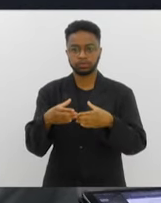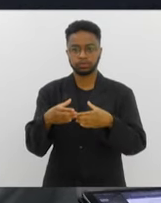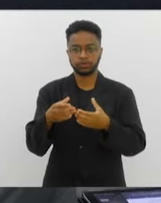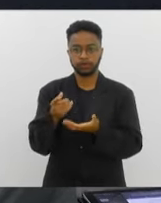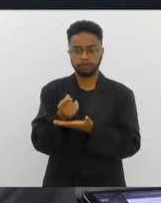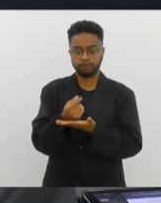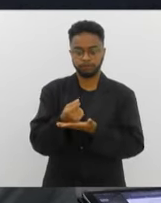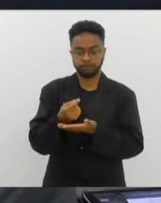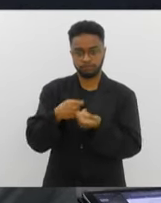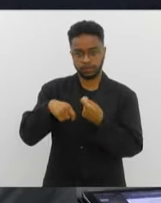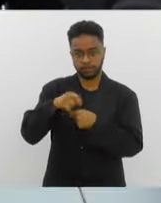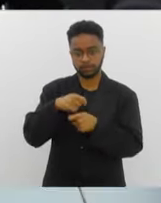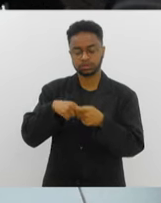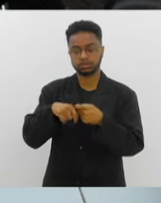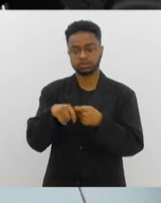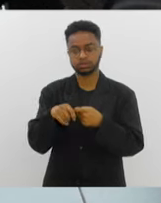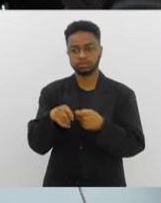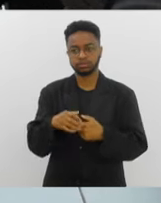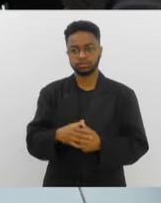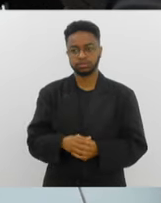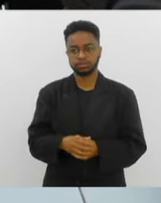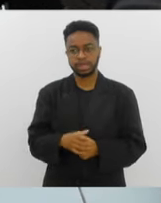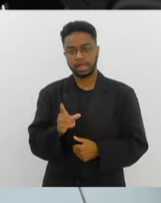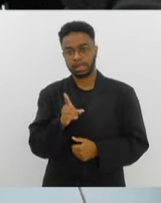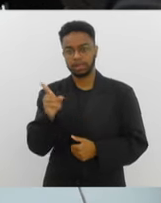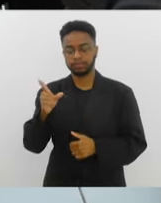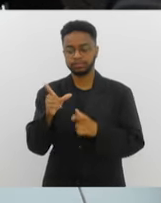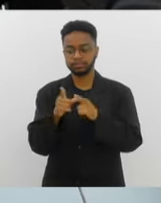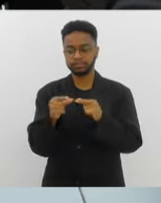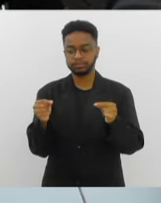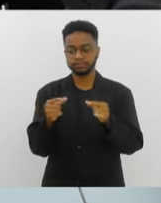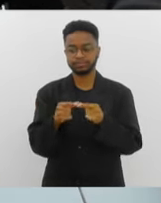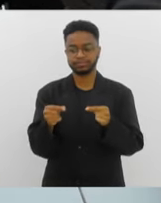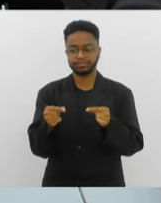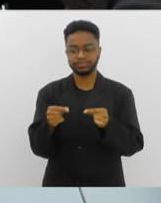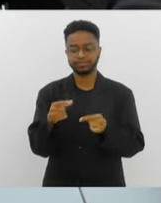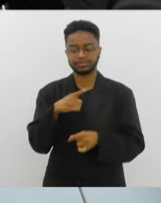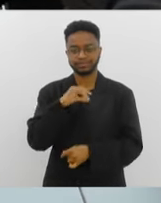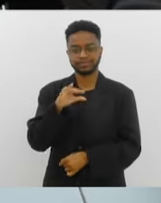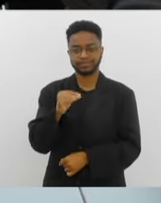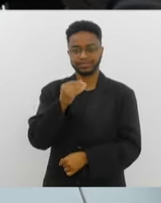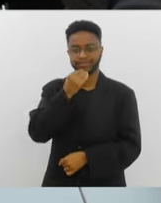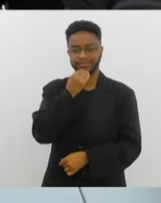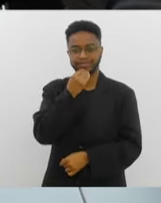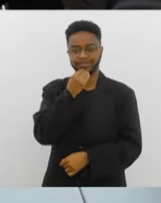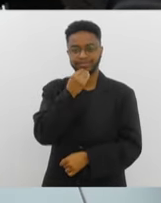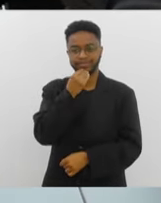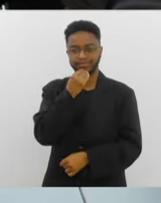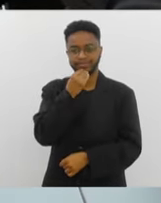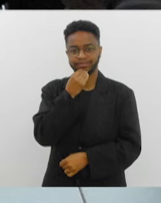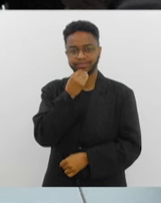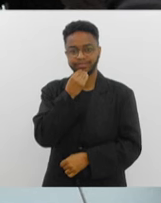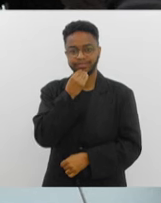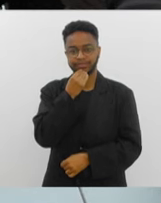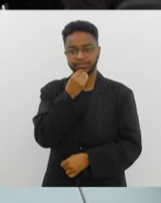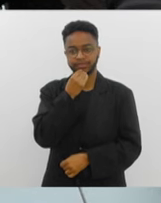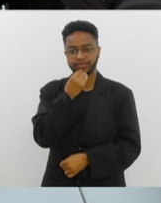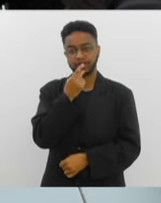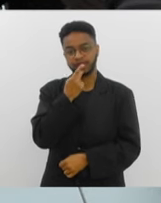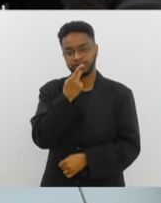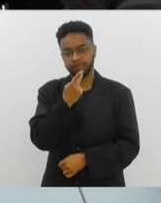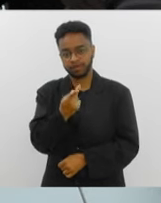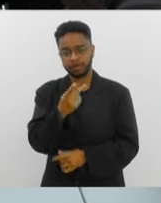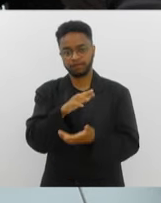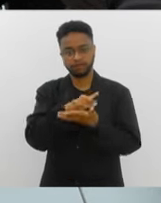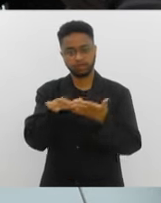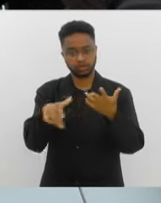finanças, lá em Brasília, tive a oportunidade de falar bastante aí